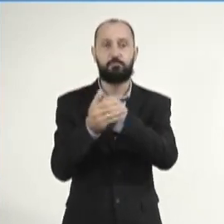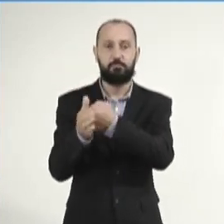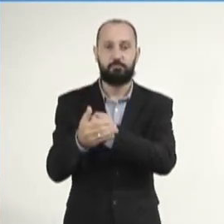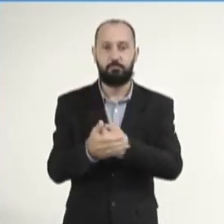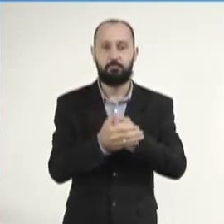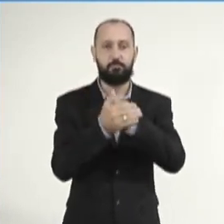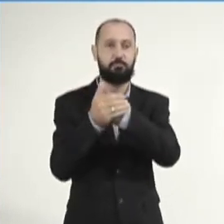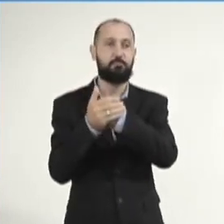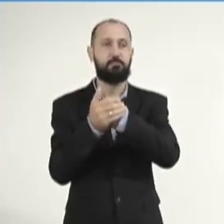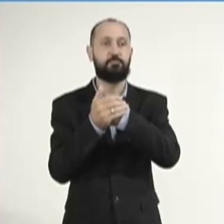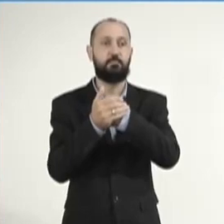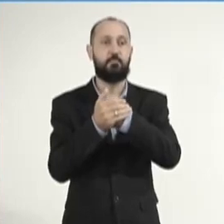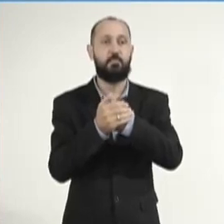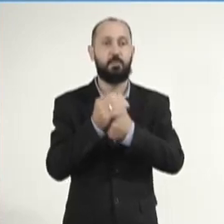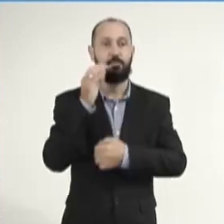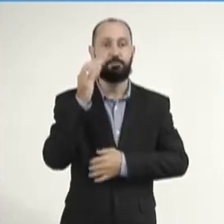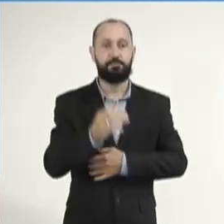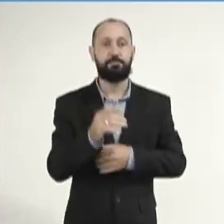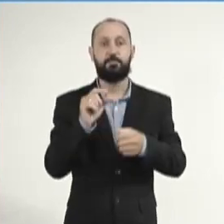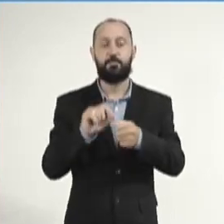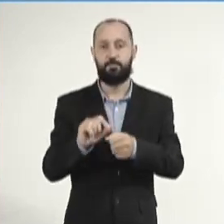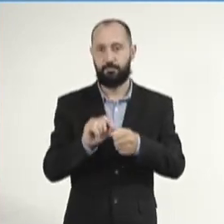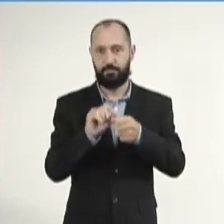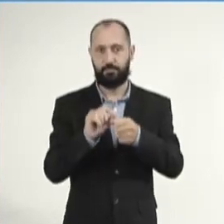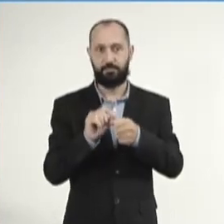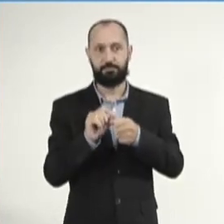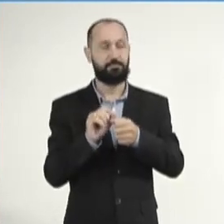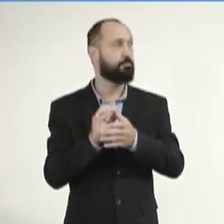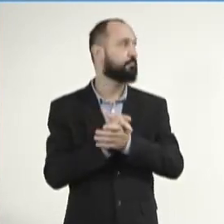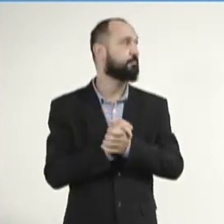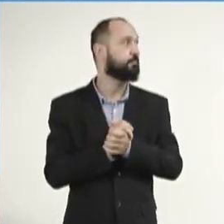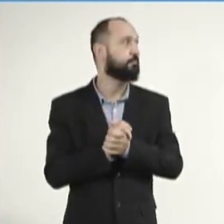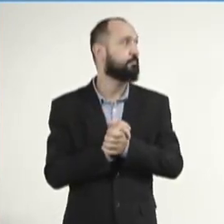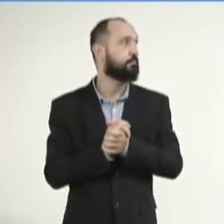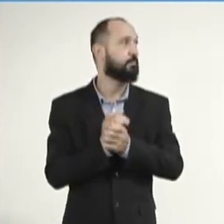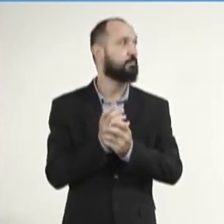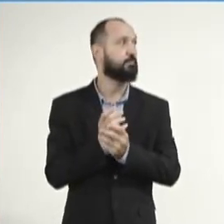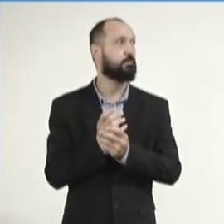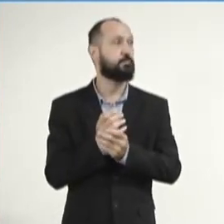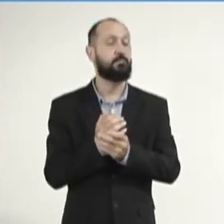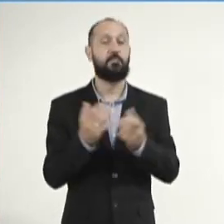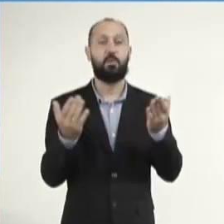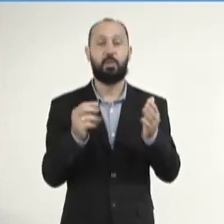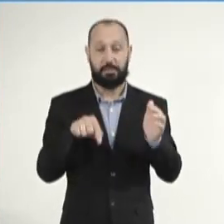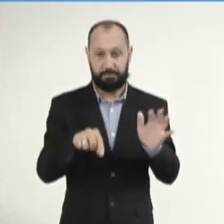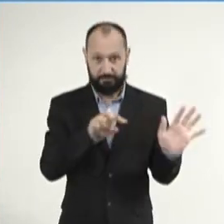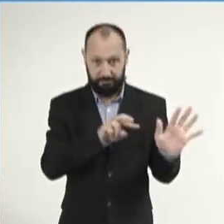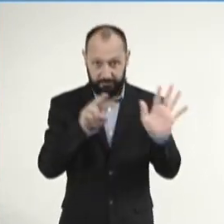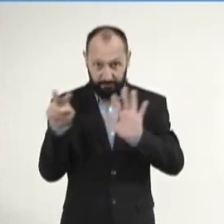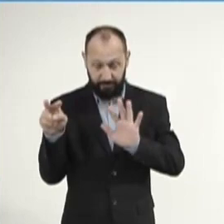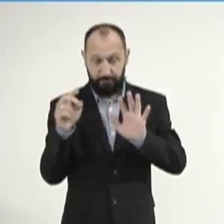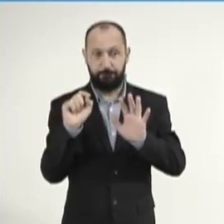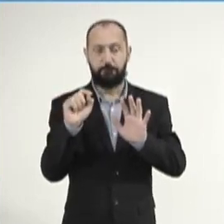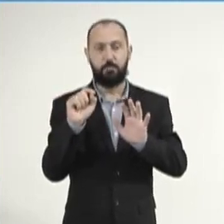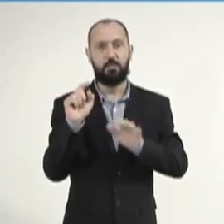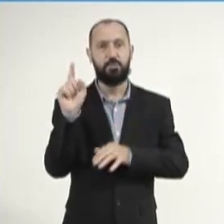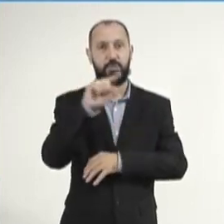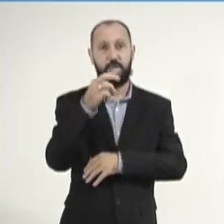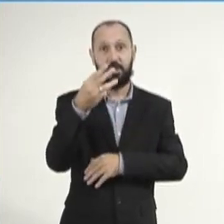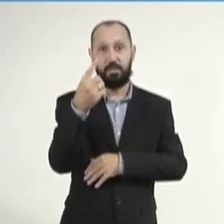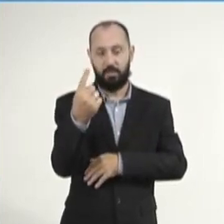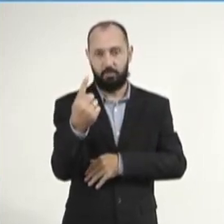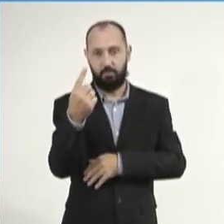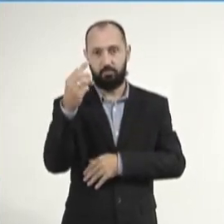acobertar todos esses crimes que foram cometidos. Agora, essa semana, 31